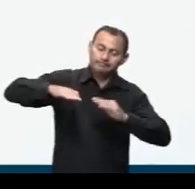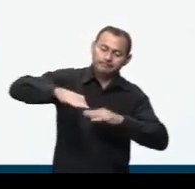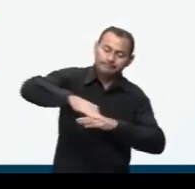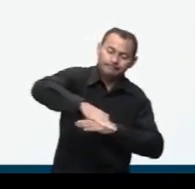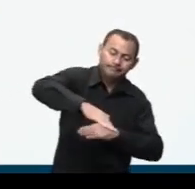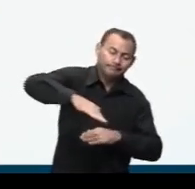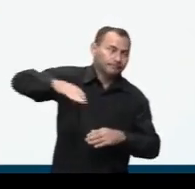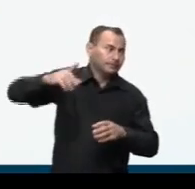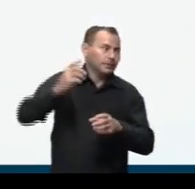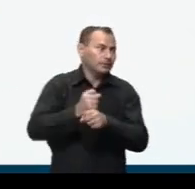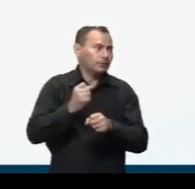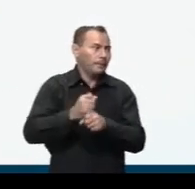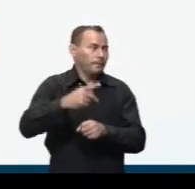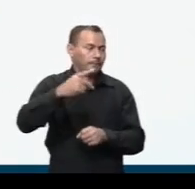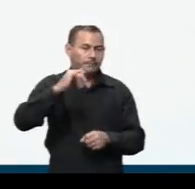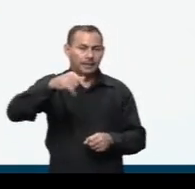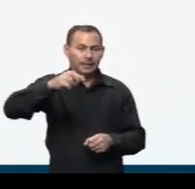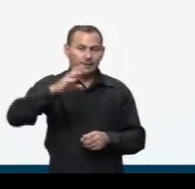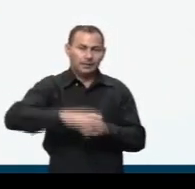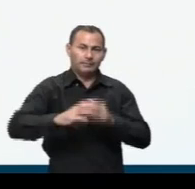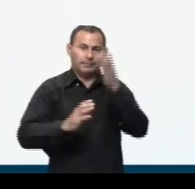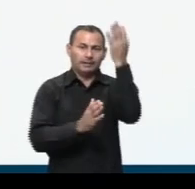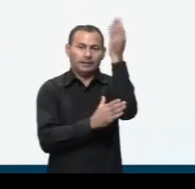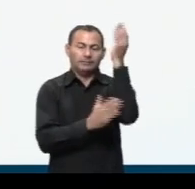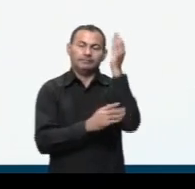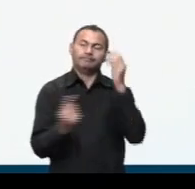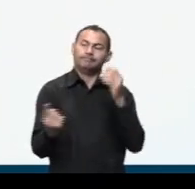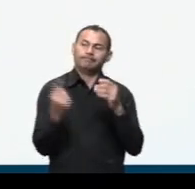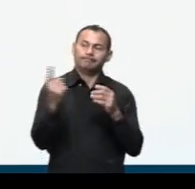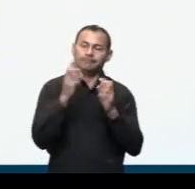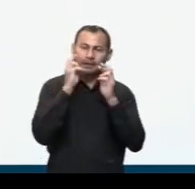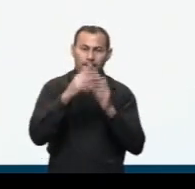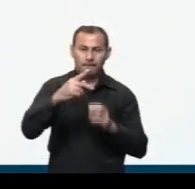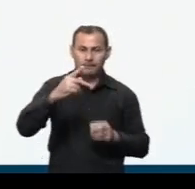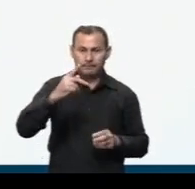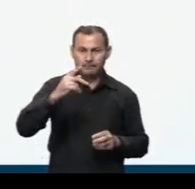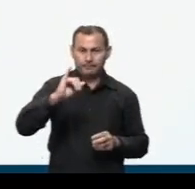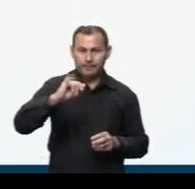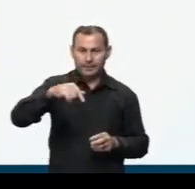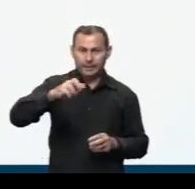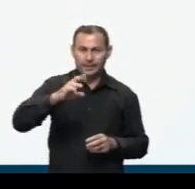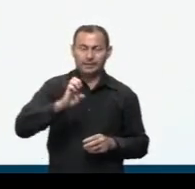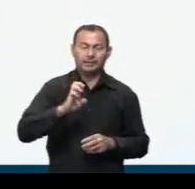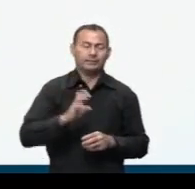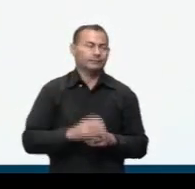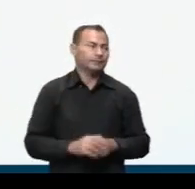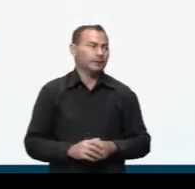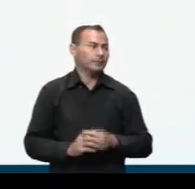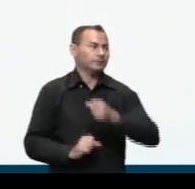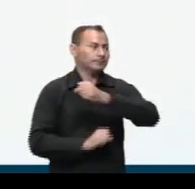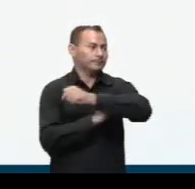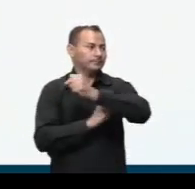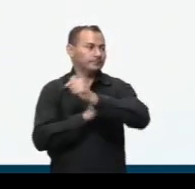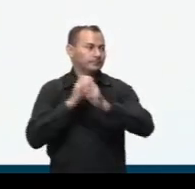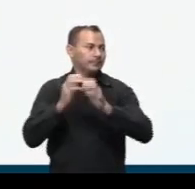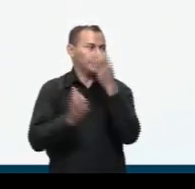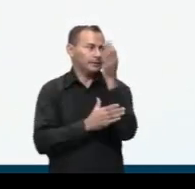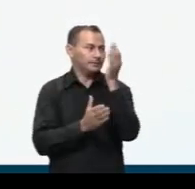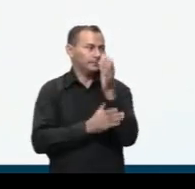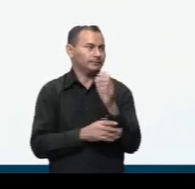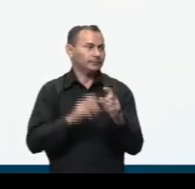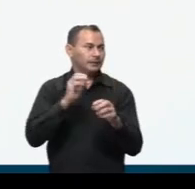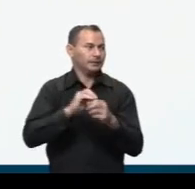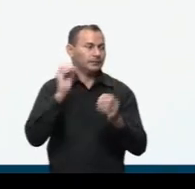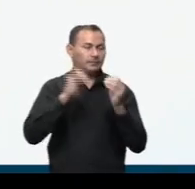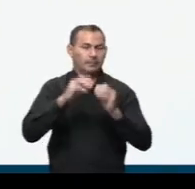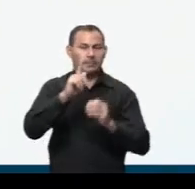Então, olha a altura do piquete que ele utilizou aqui, ó. Não vira nem um piquete mais, né? Vira praticamente um pilar de madeira. Então, aqui está